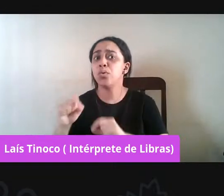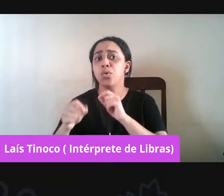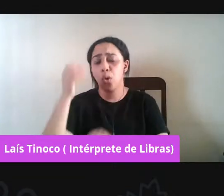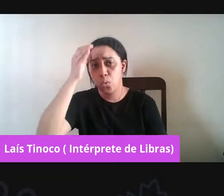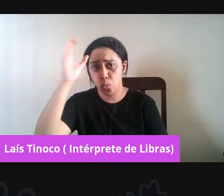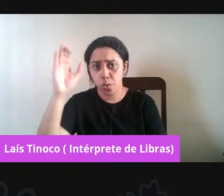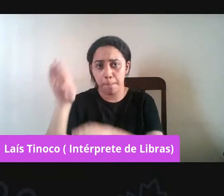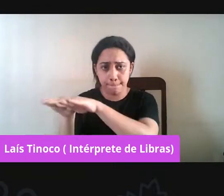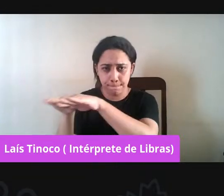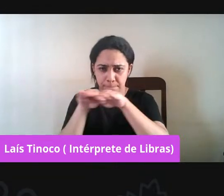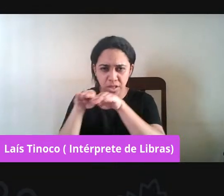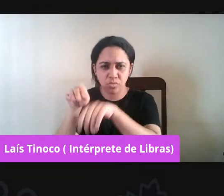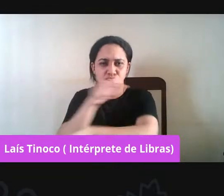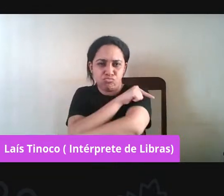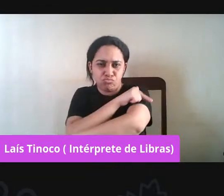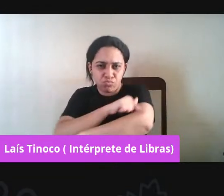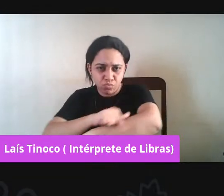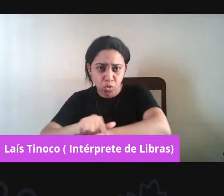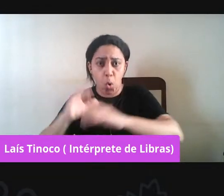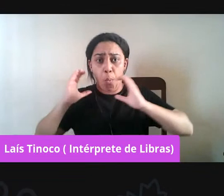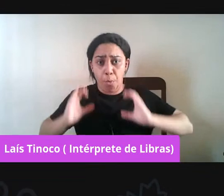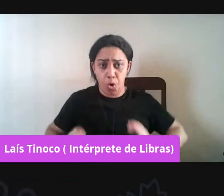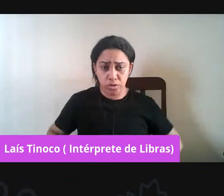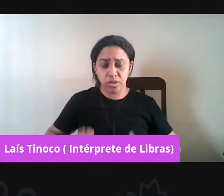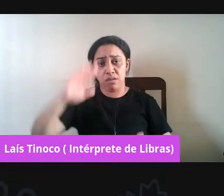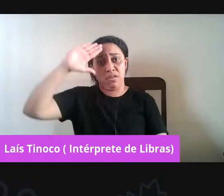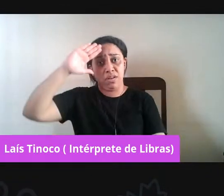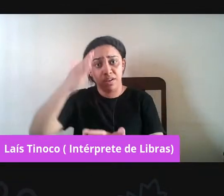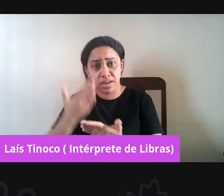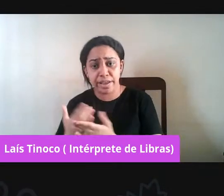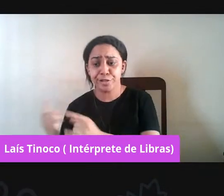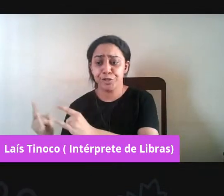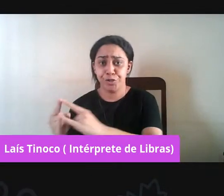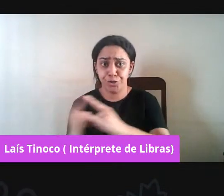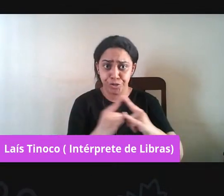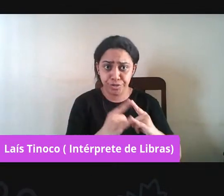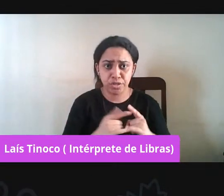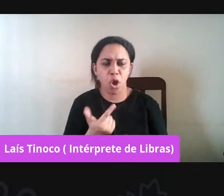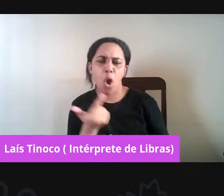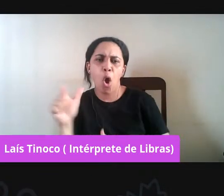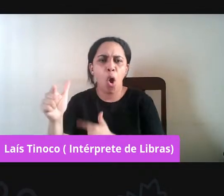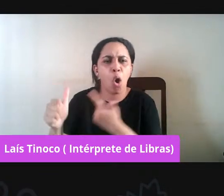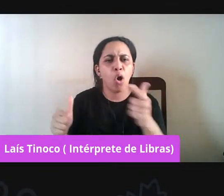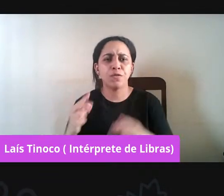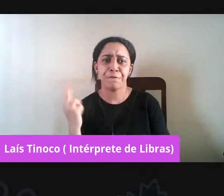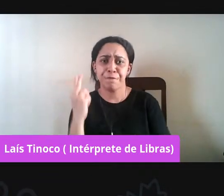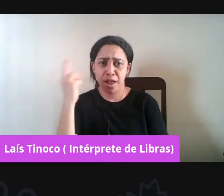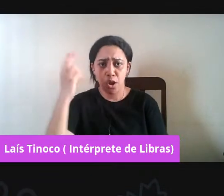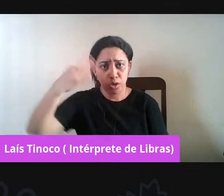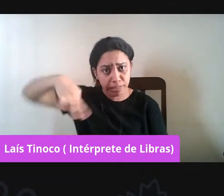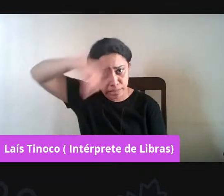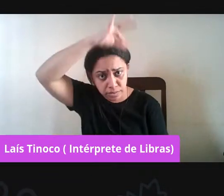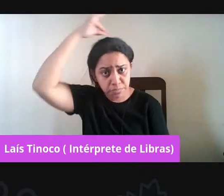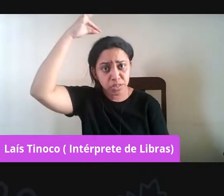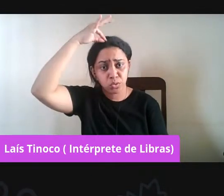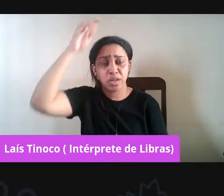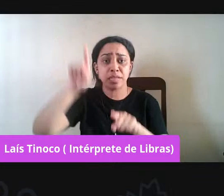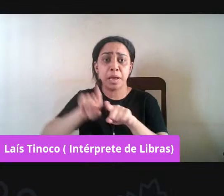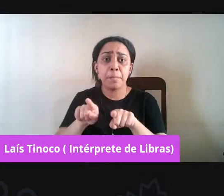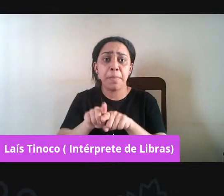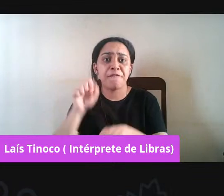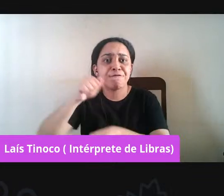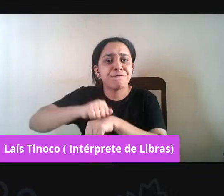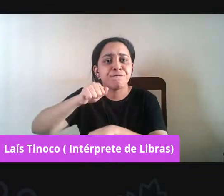de comportamento, das crenças, das instituições e de outros valores espirituais e materiais